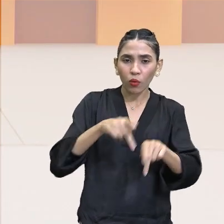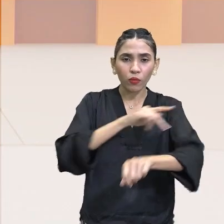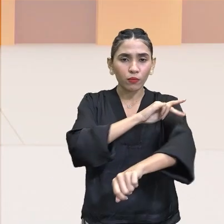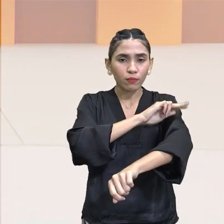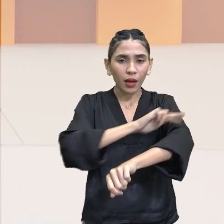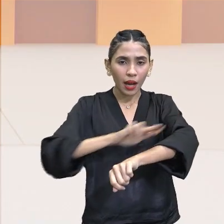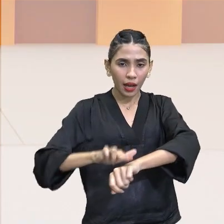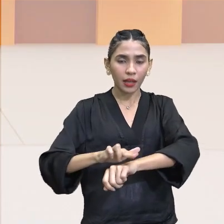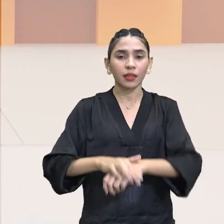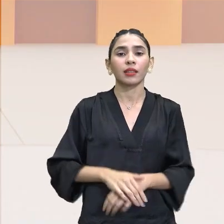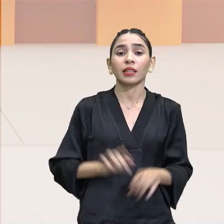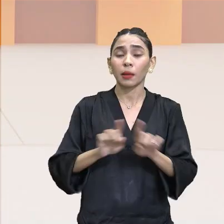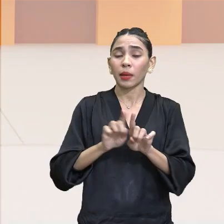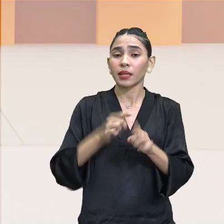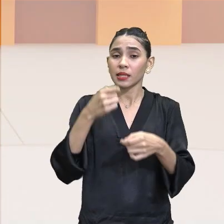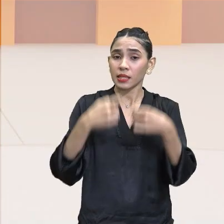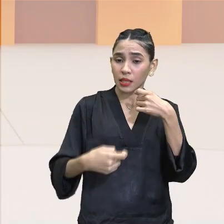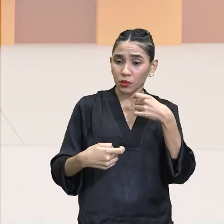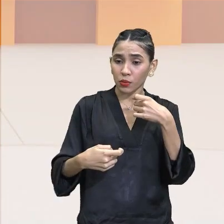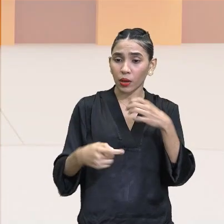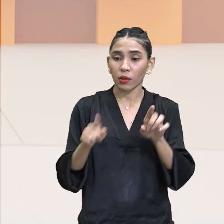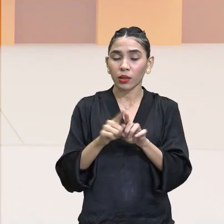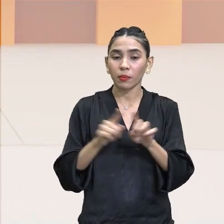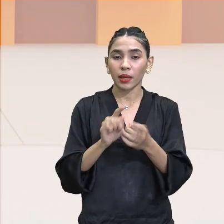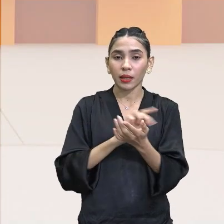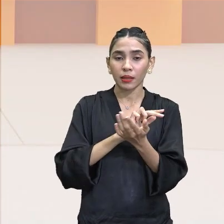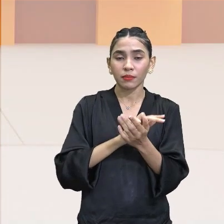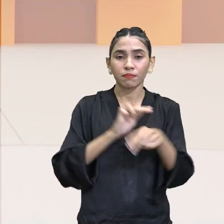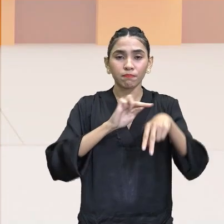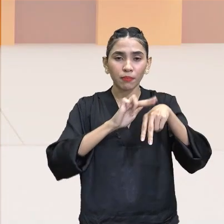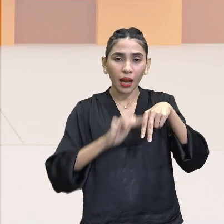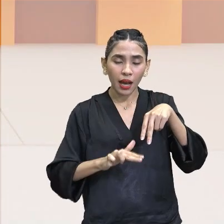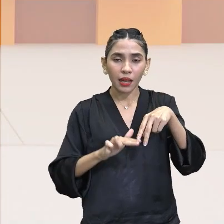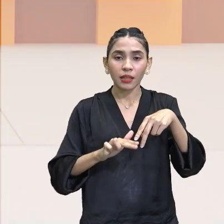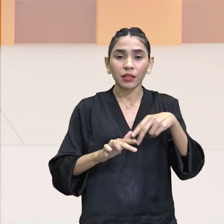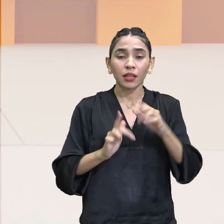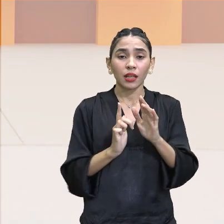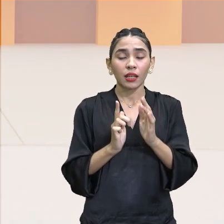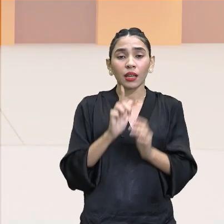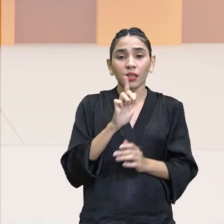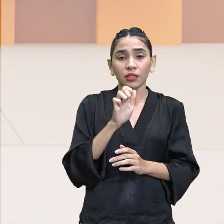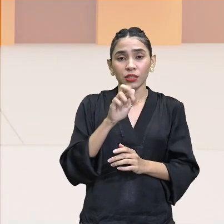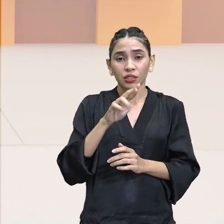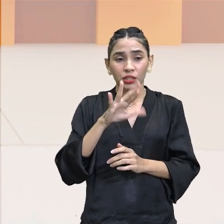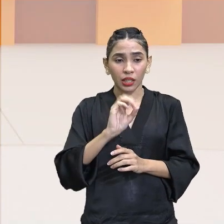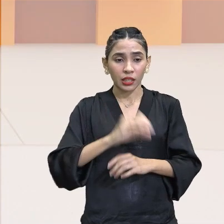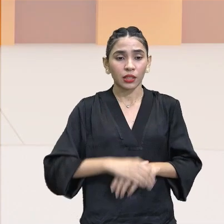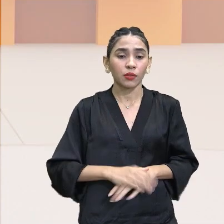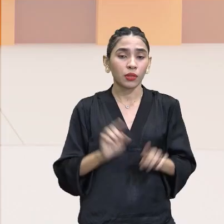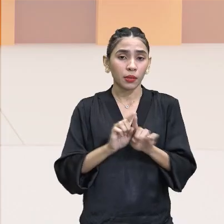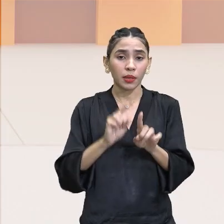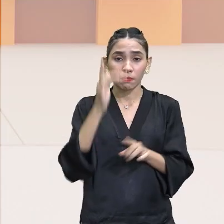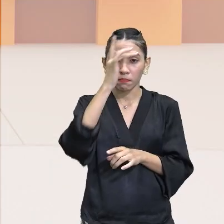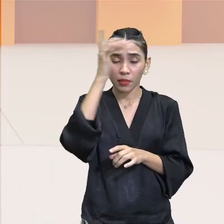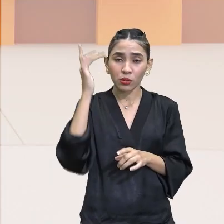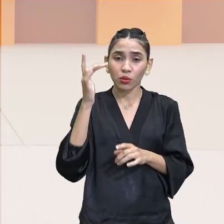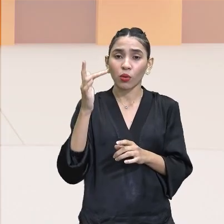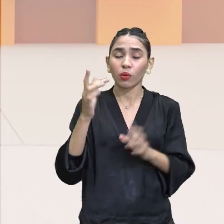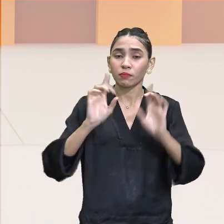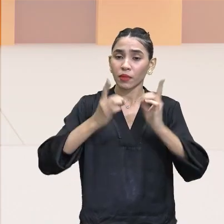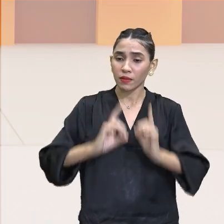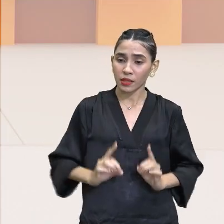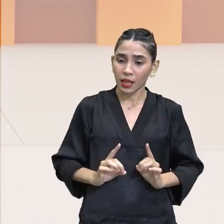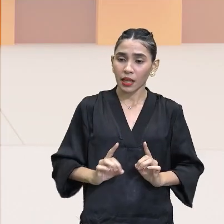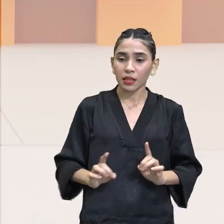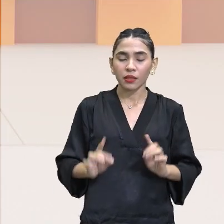racial, à questão sexual, né? A questão de diversidade de gênero, a questão das pessoas que vivem com deficiência, né?